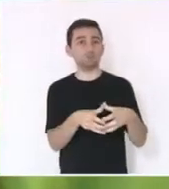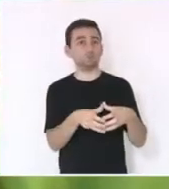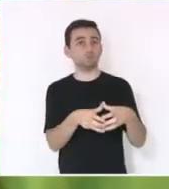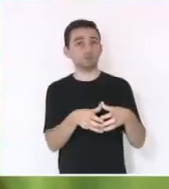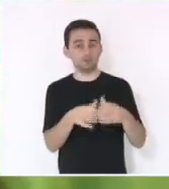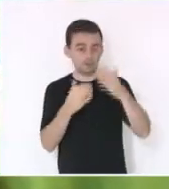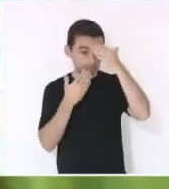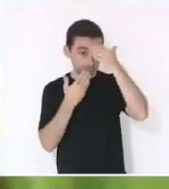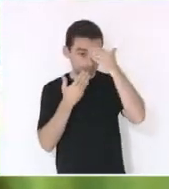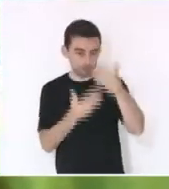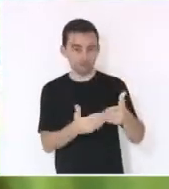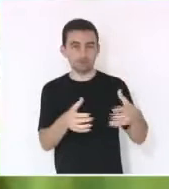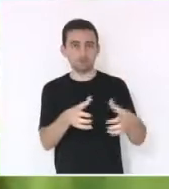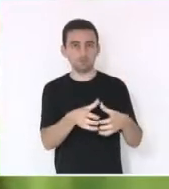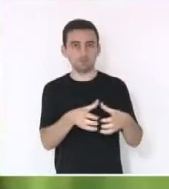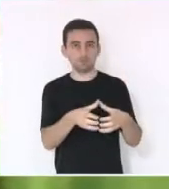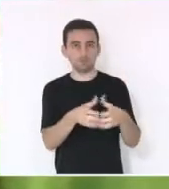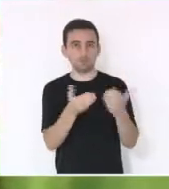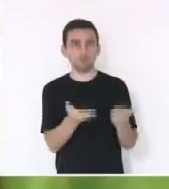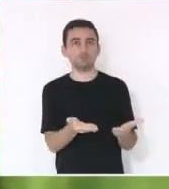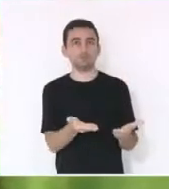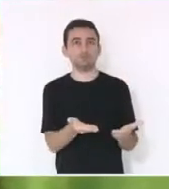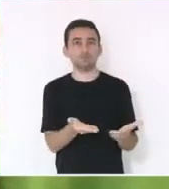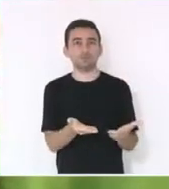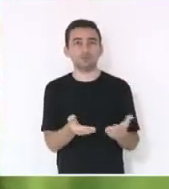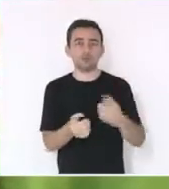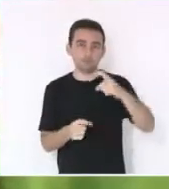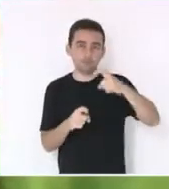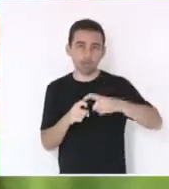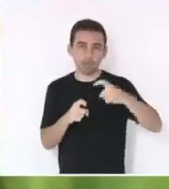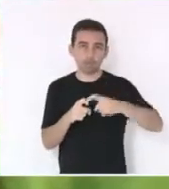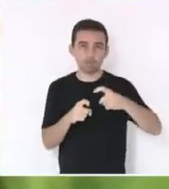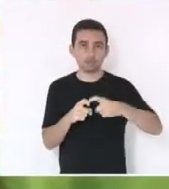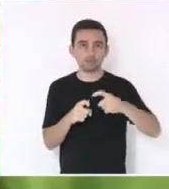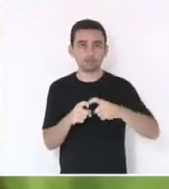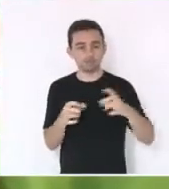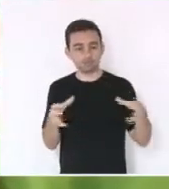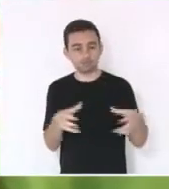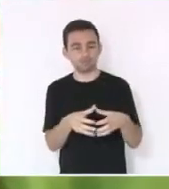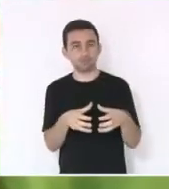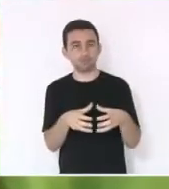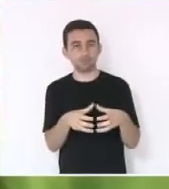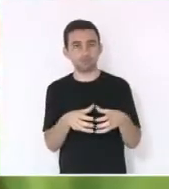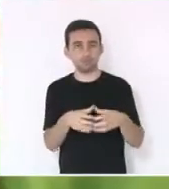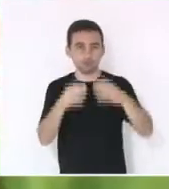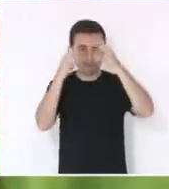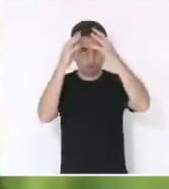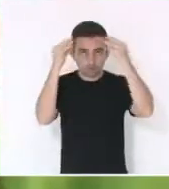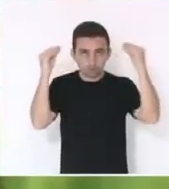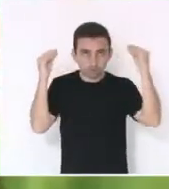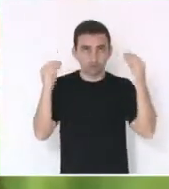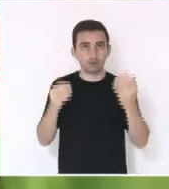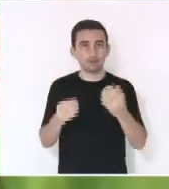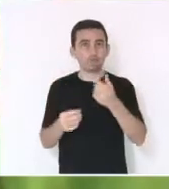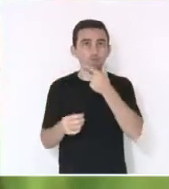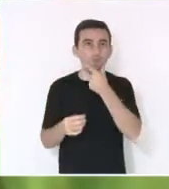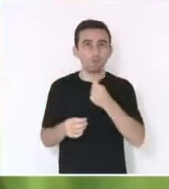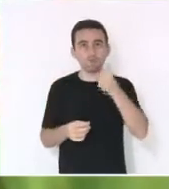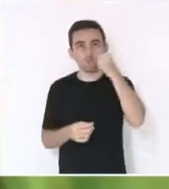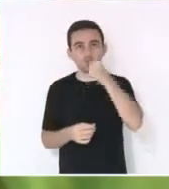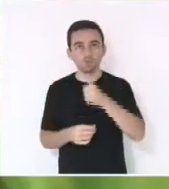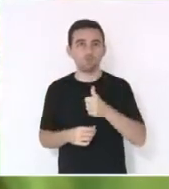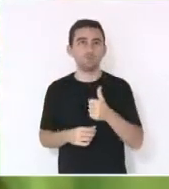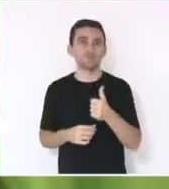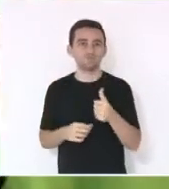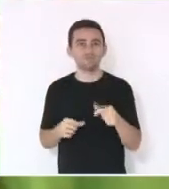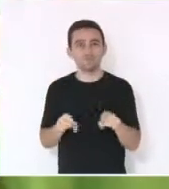agradecer a essa equipe, a equipe dos médicos, a equipe das enfermeiras, dos enfermeiros, a